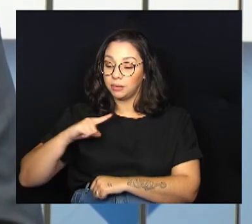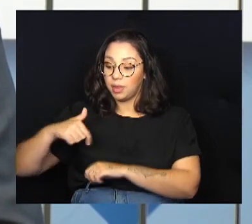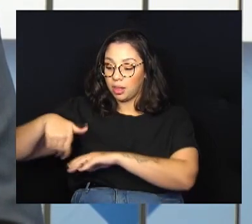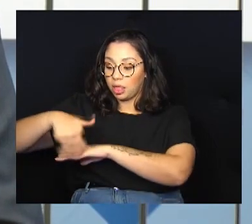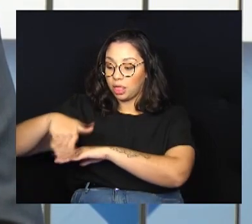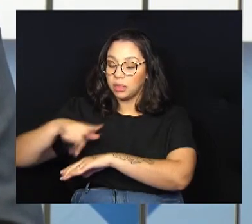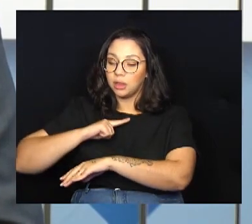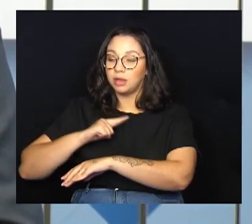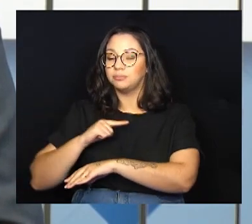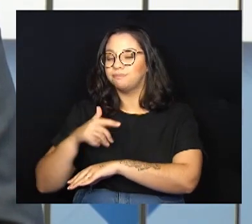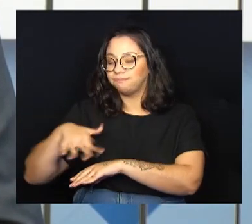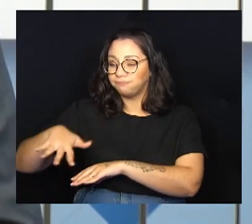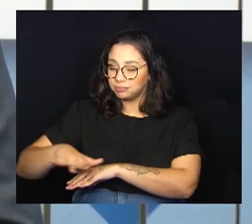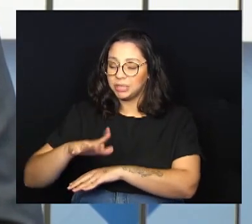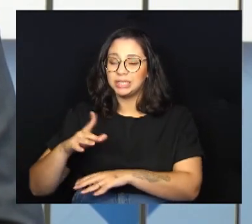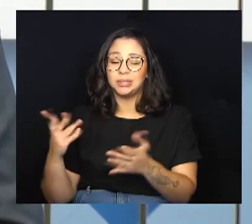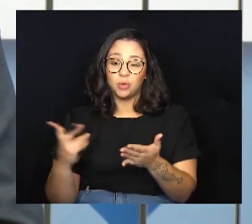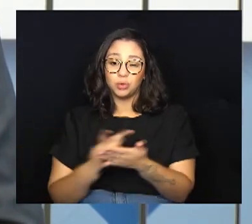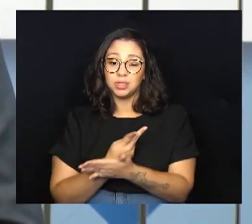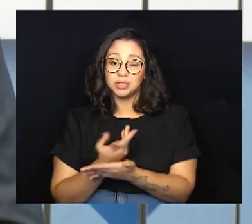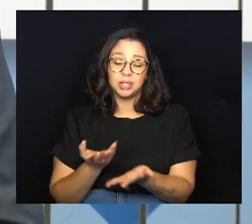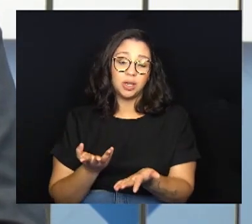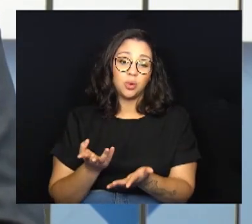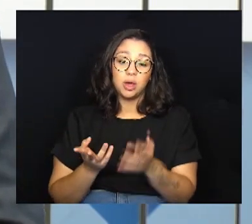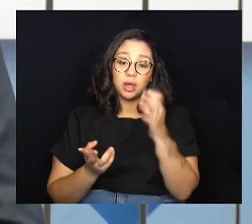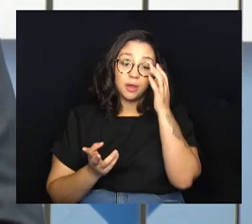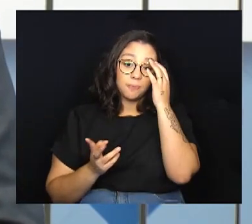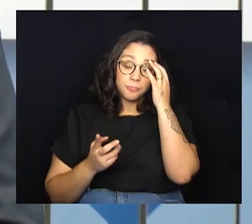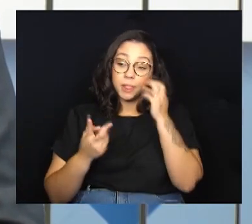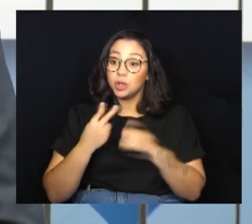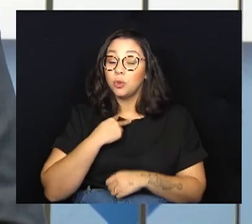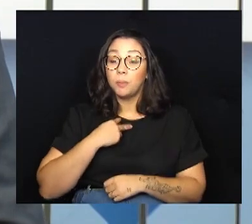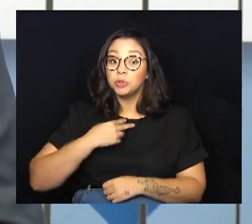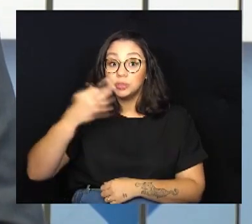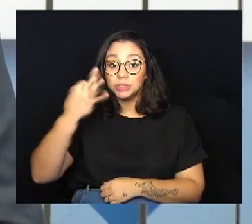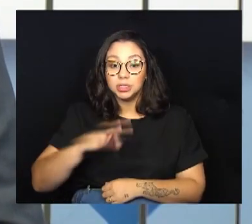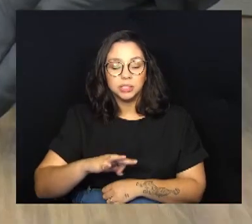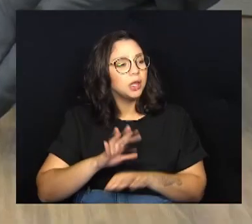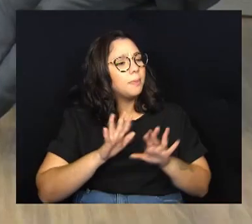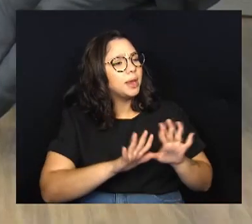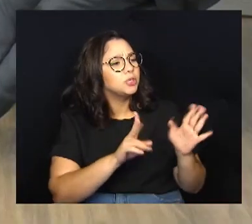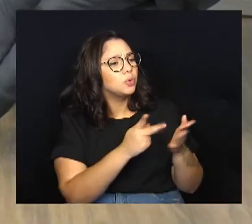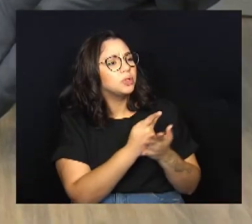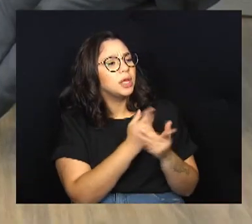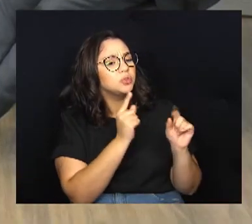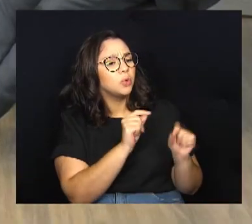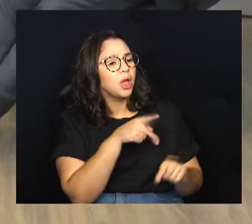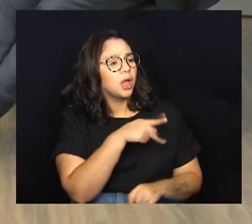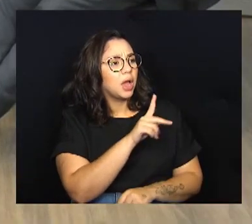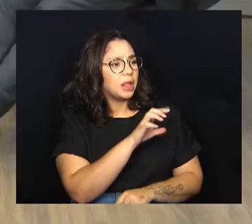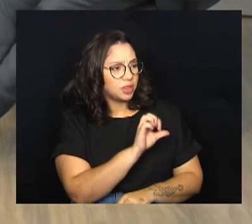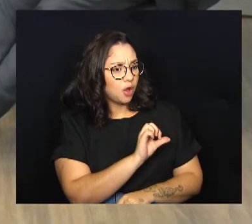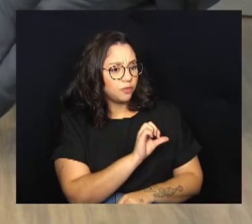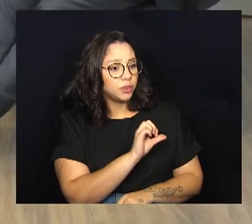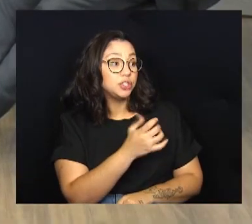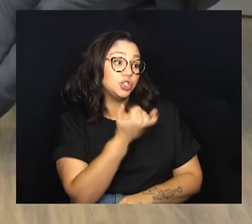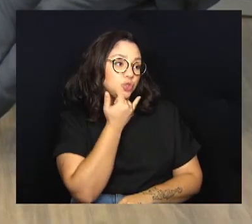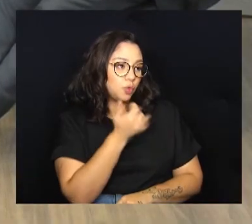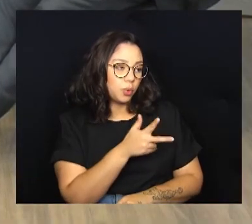a produção, a dignidade, poder levar alguma coisa para si, para a própria família. Então,